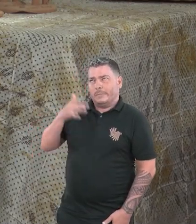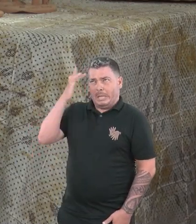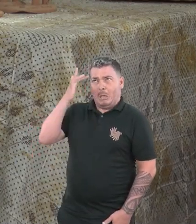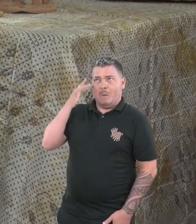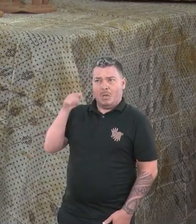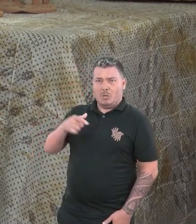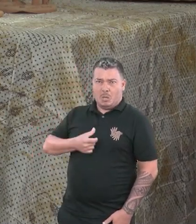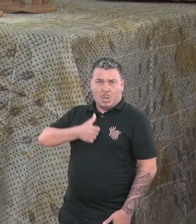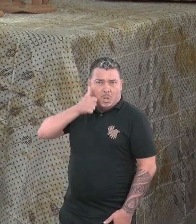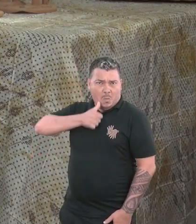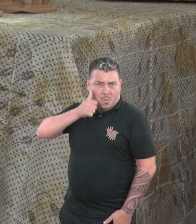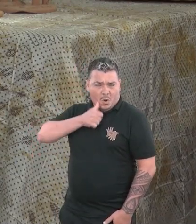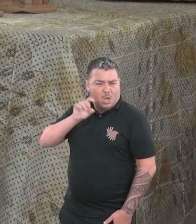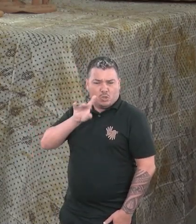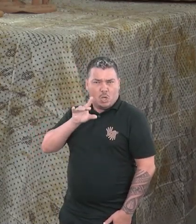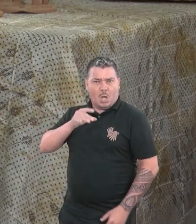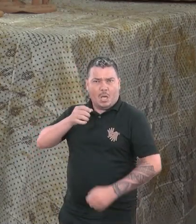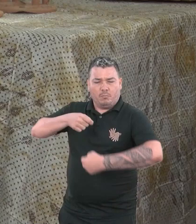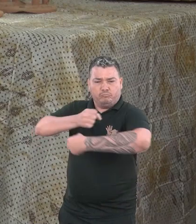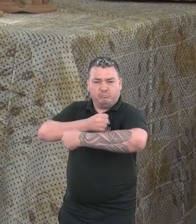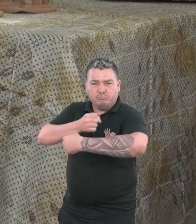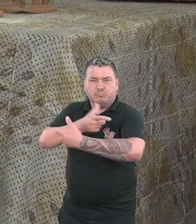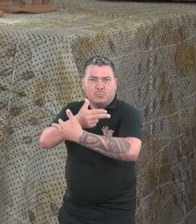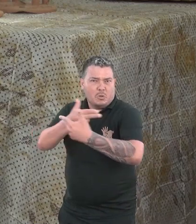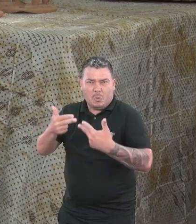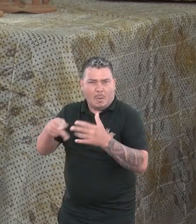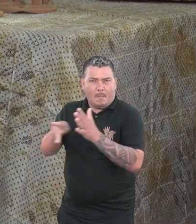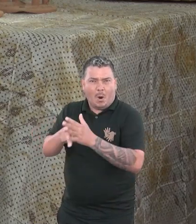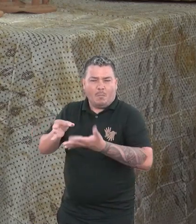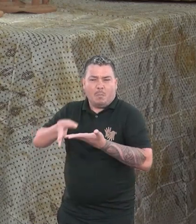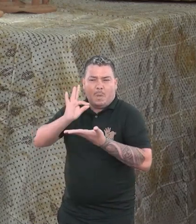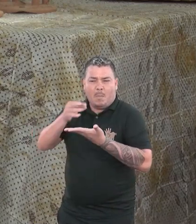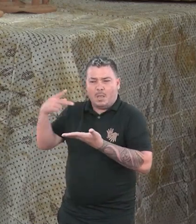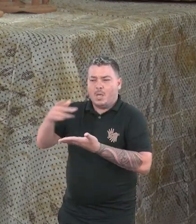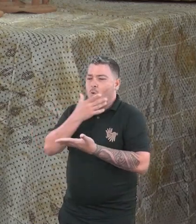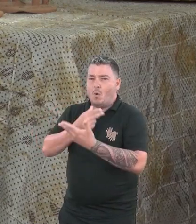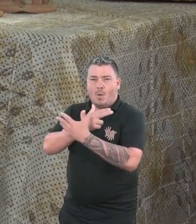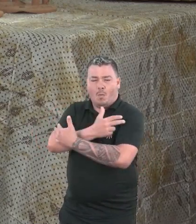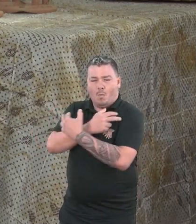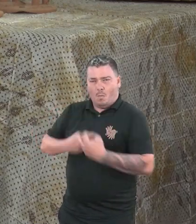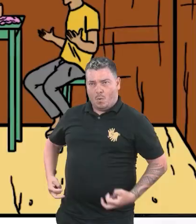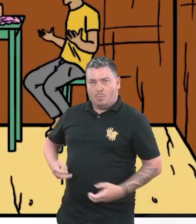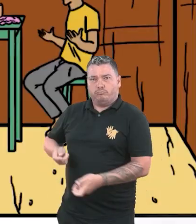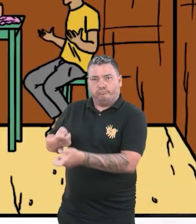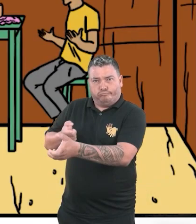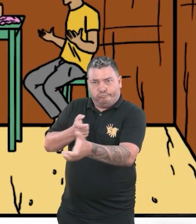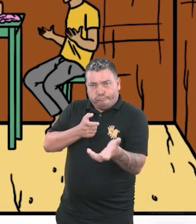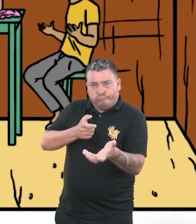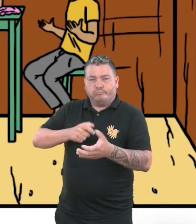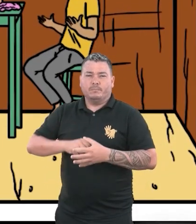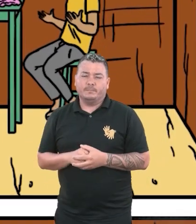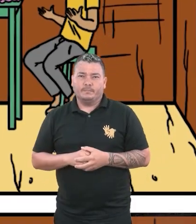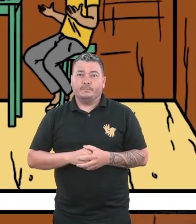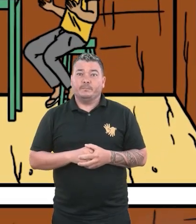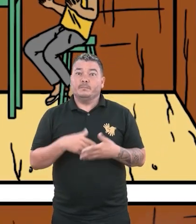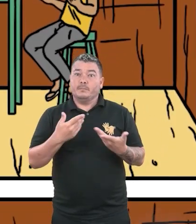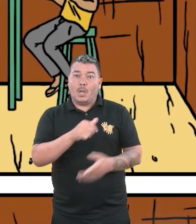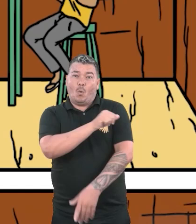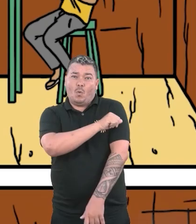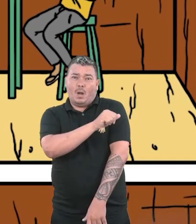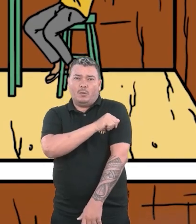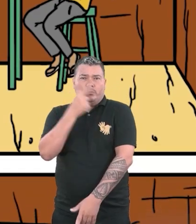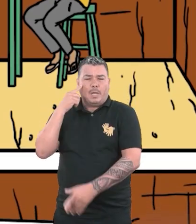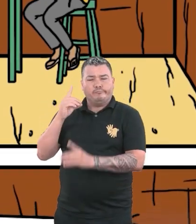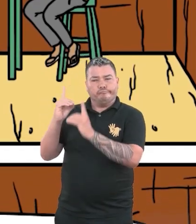machista, dizer que o papel da mulher seria somente fazer café para os cangaceiros. A partir desse diálogo,